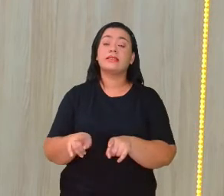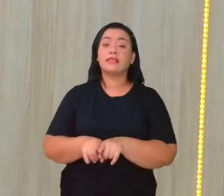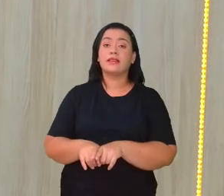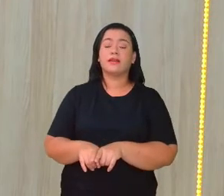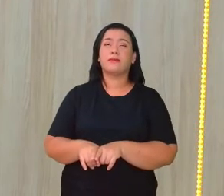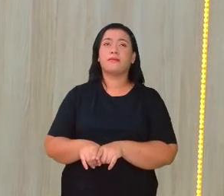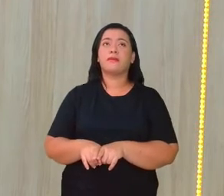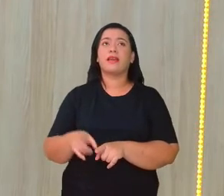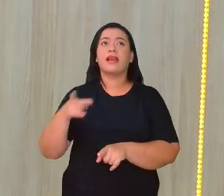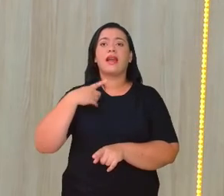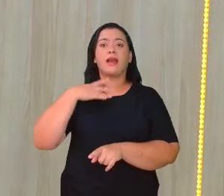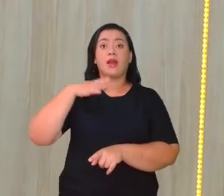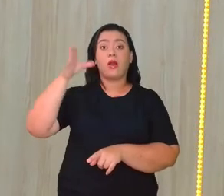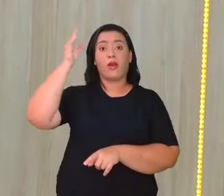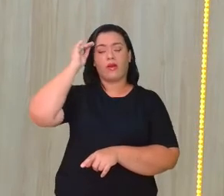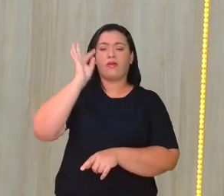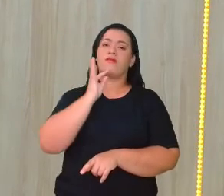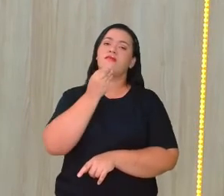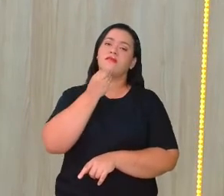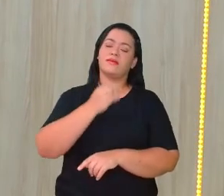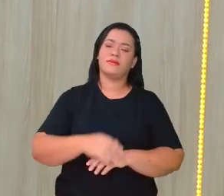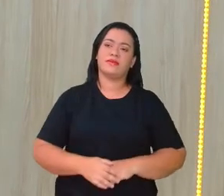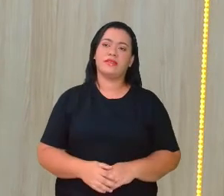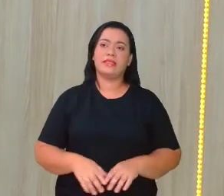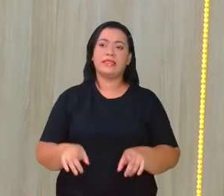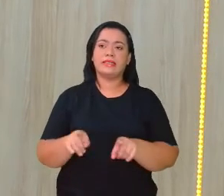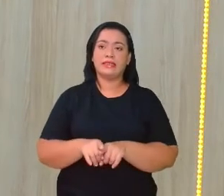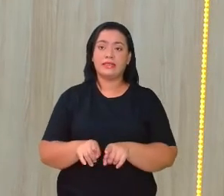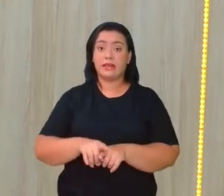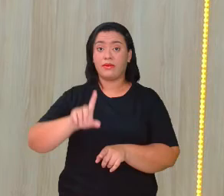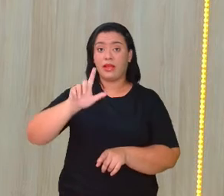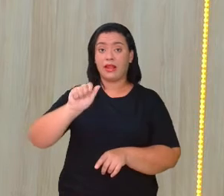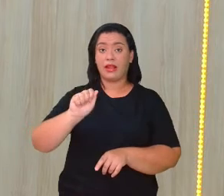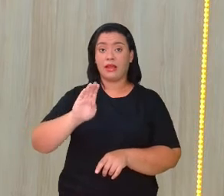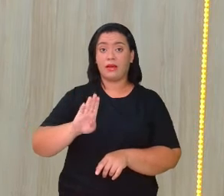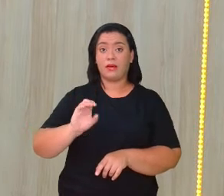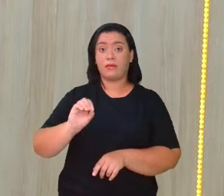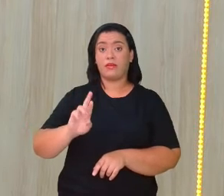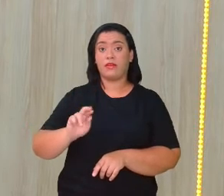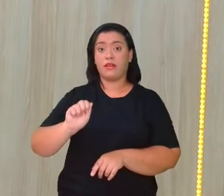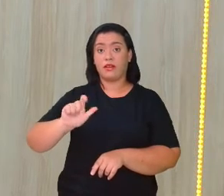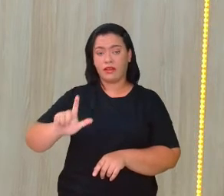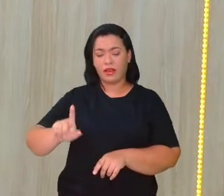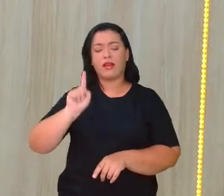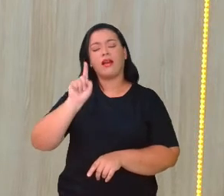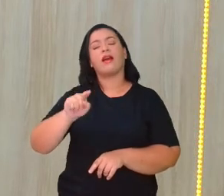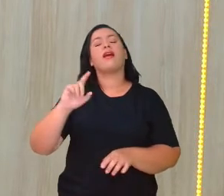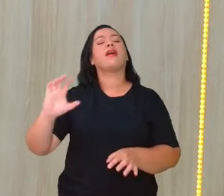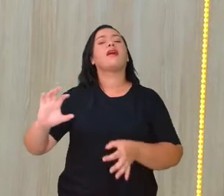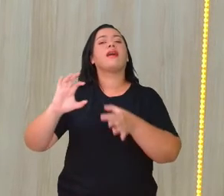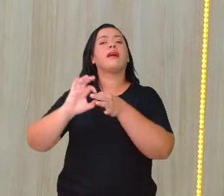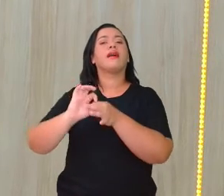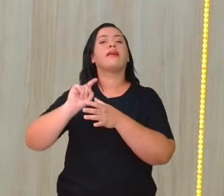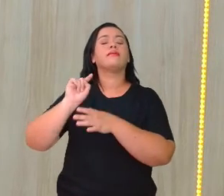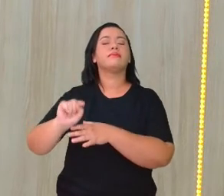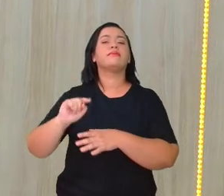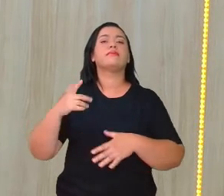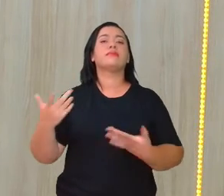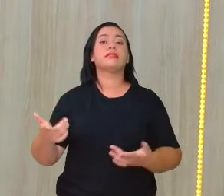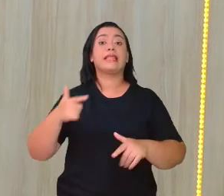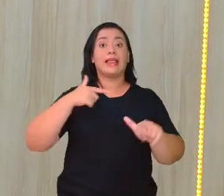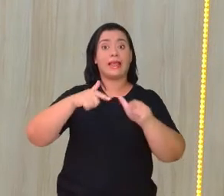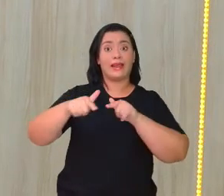armazenar também esse conhecimento. Então temos a ginástica laboral, que está aí muito ligada à parte, né,